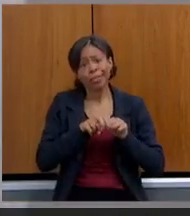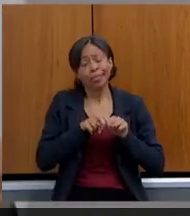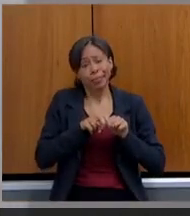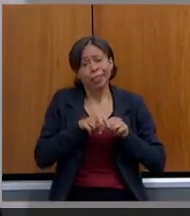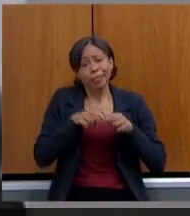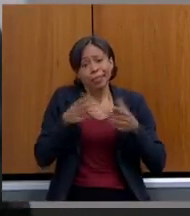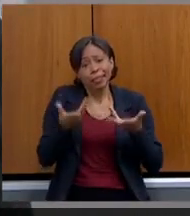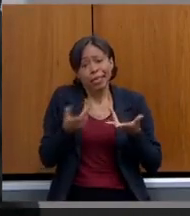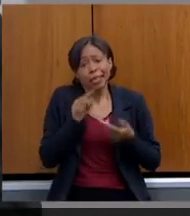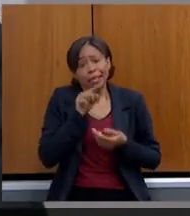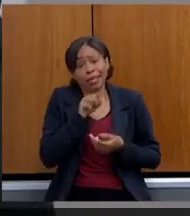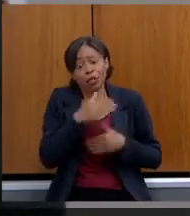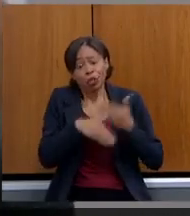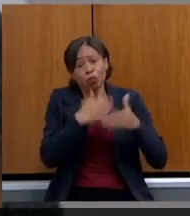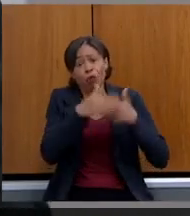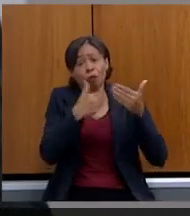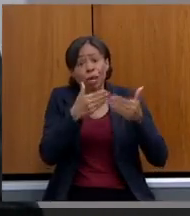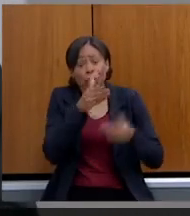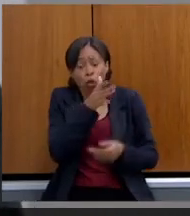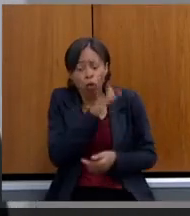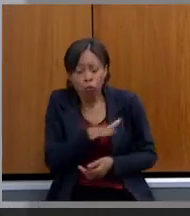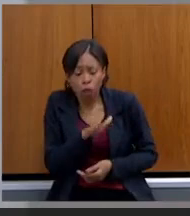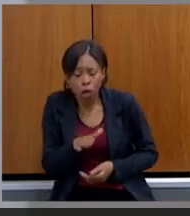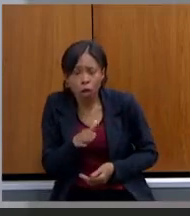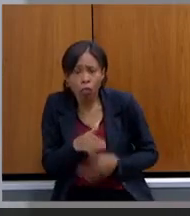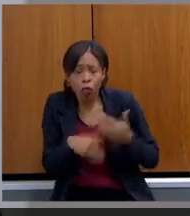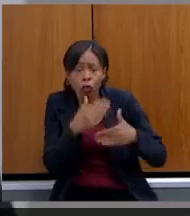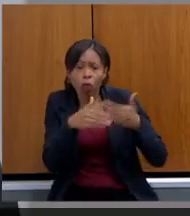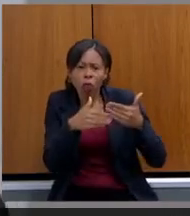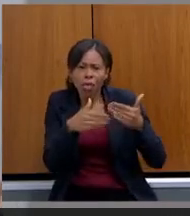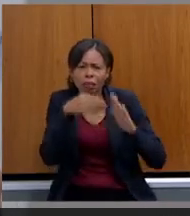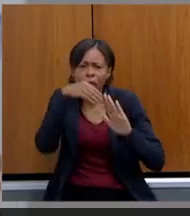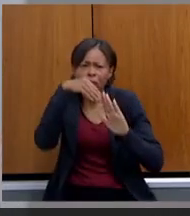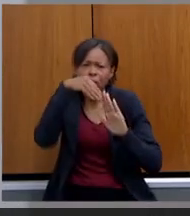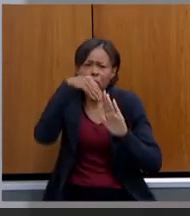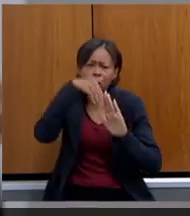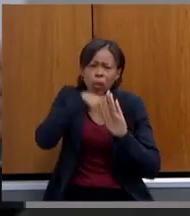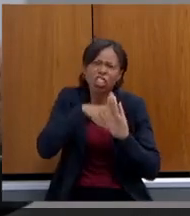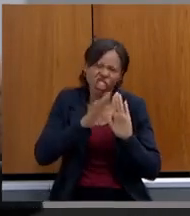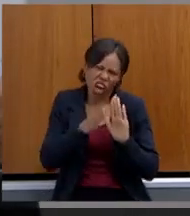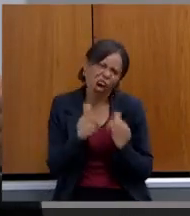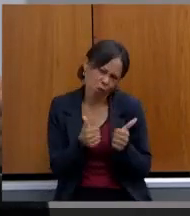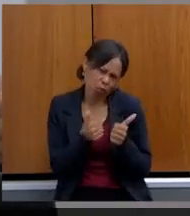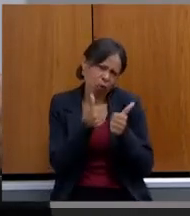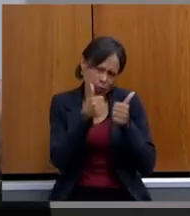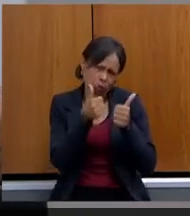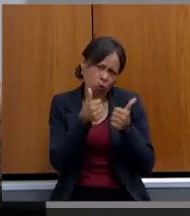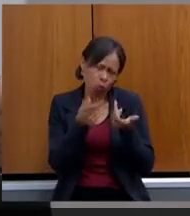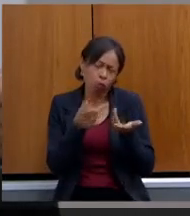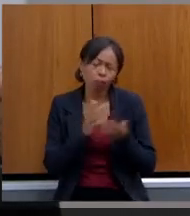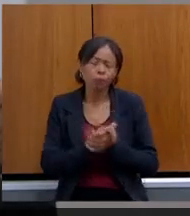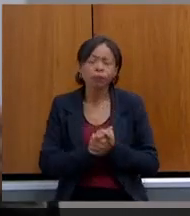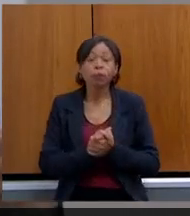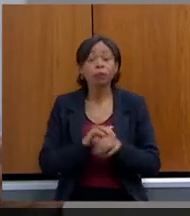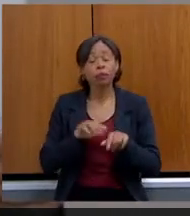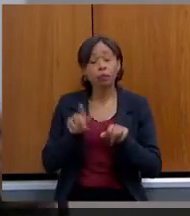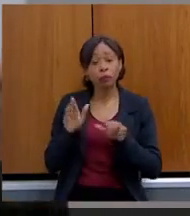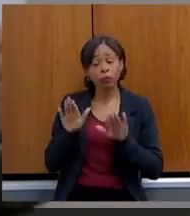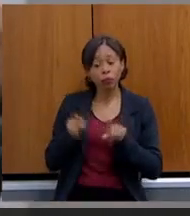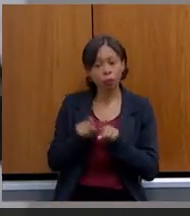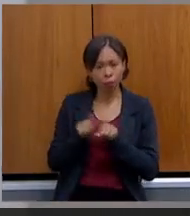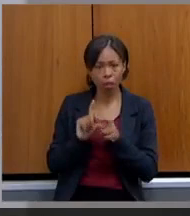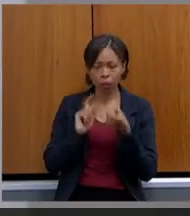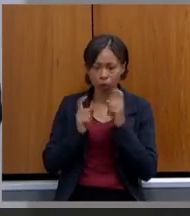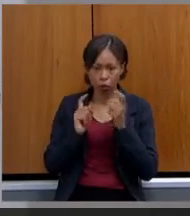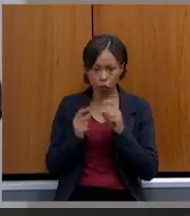ao baixo envolvimento infantil que graças a Deus já melhorou bastante também no audiência com a senhora e com prefeito de